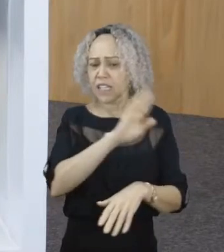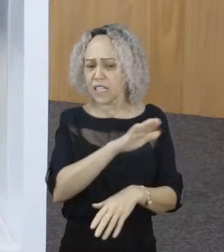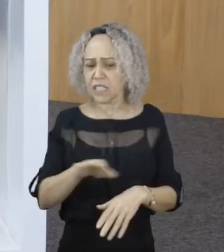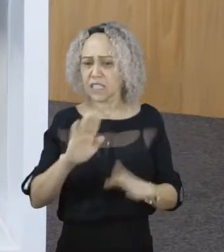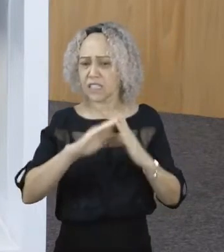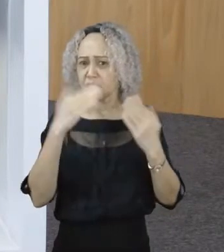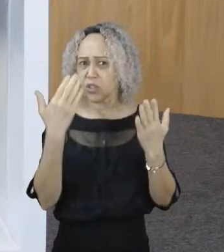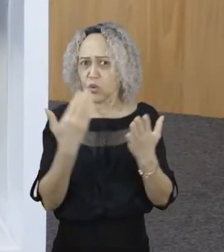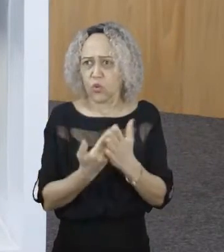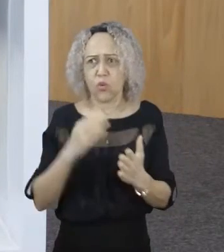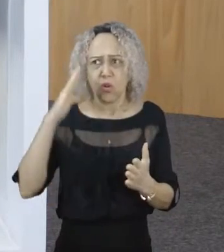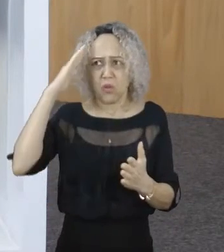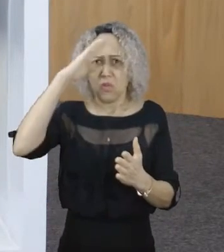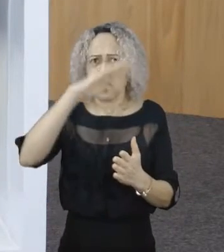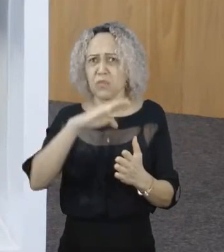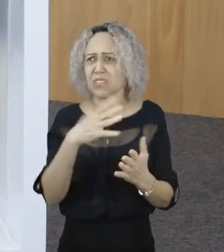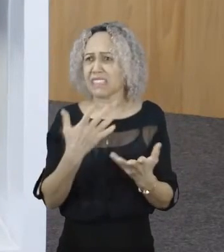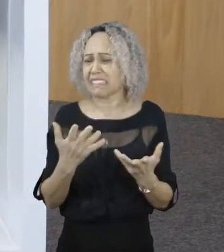dado assustador, senadora: